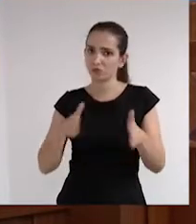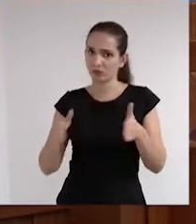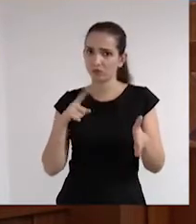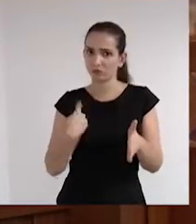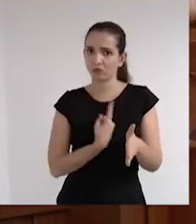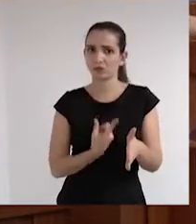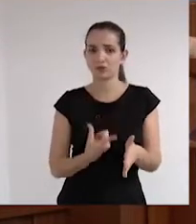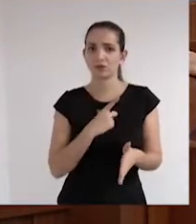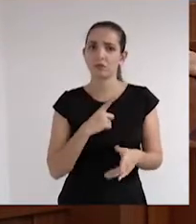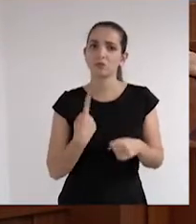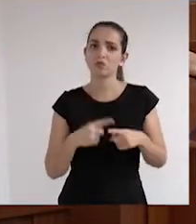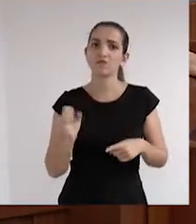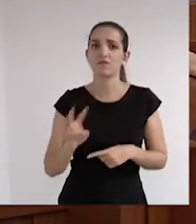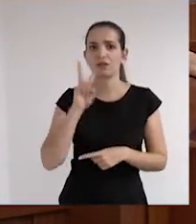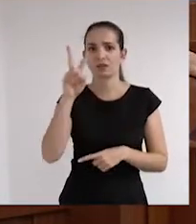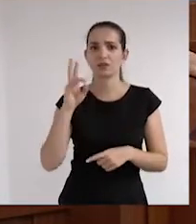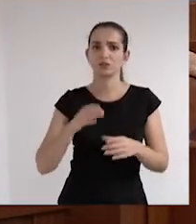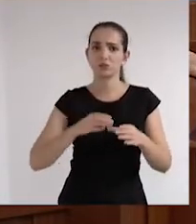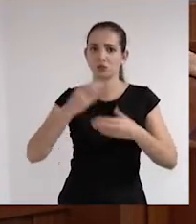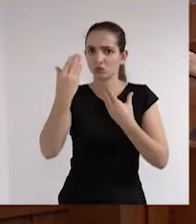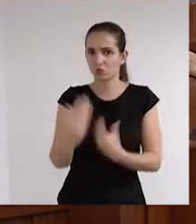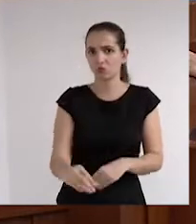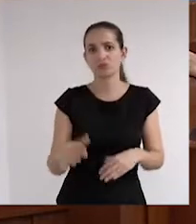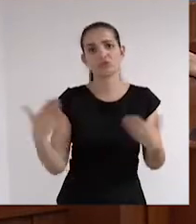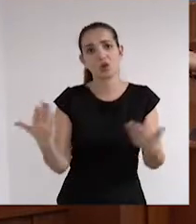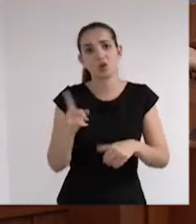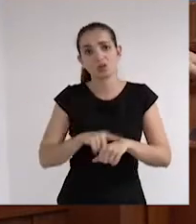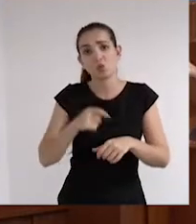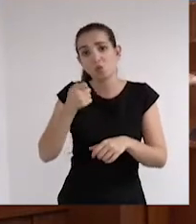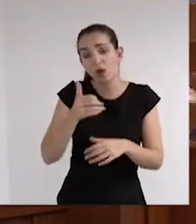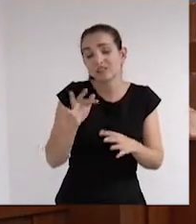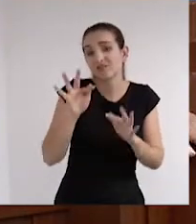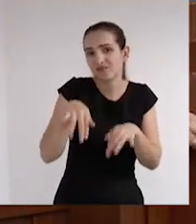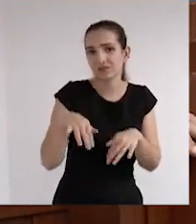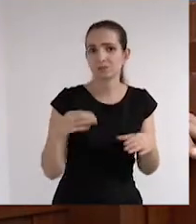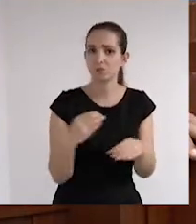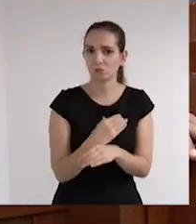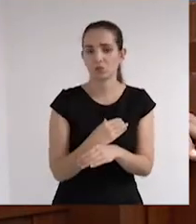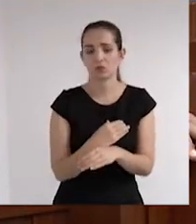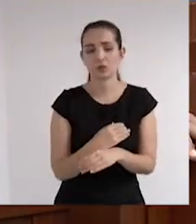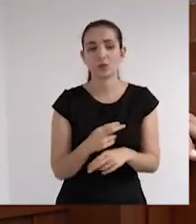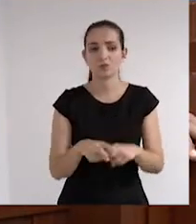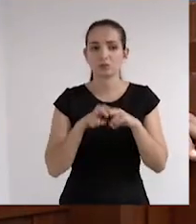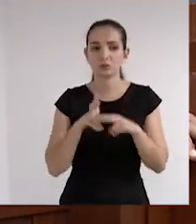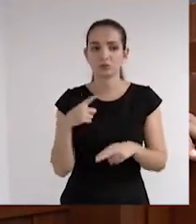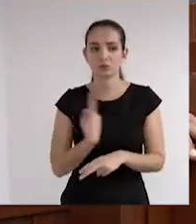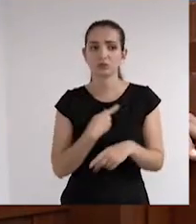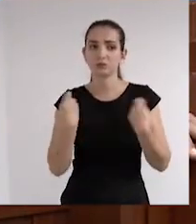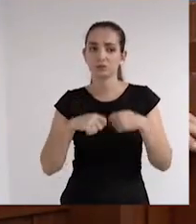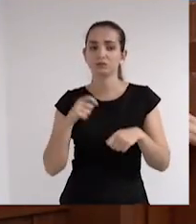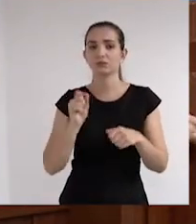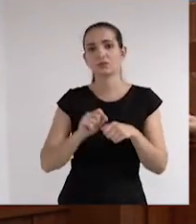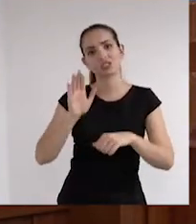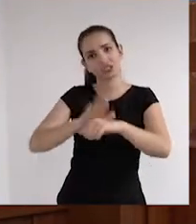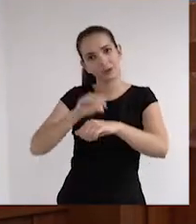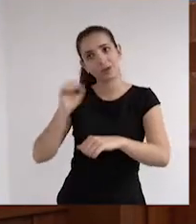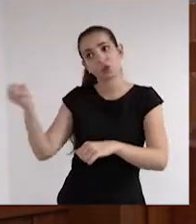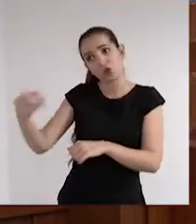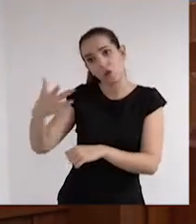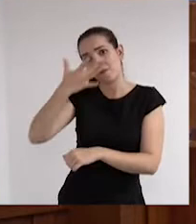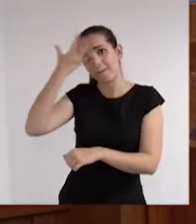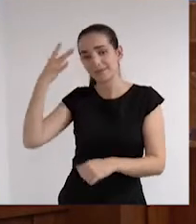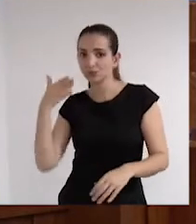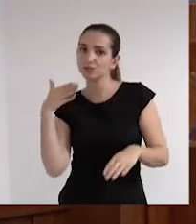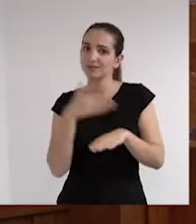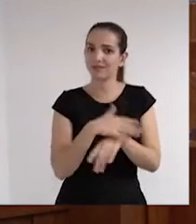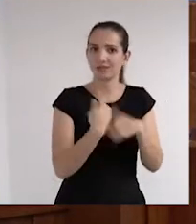temos pela validade do concurso que está acabando. Então, nós precisamos que sejam feitas essas últimas chamadas.